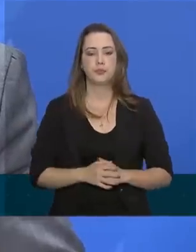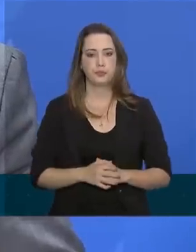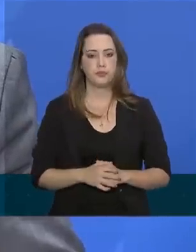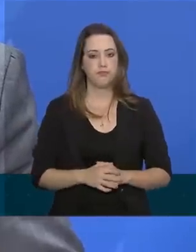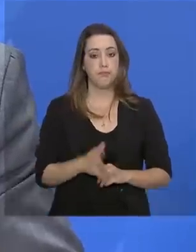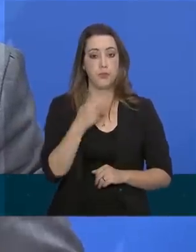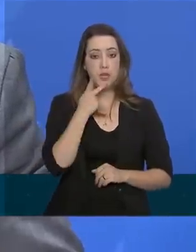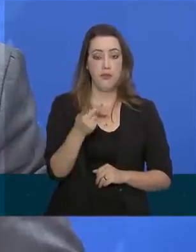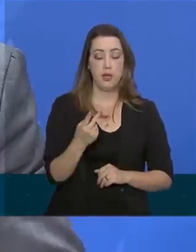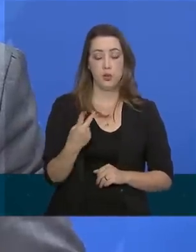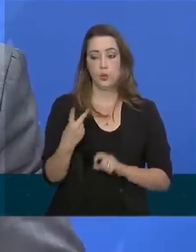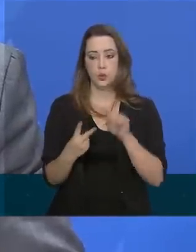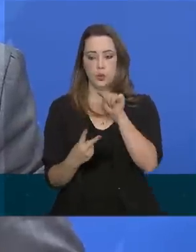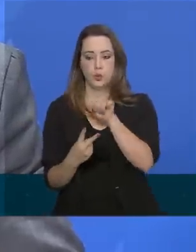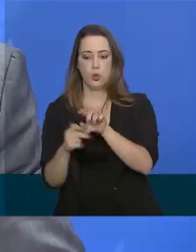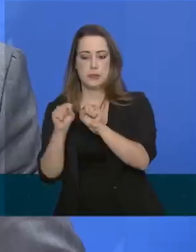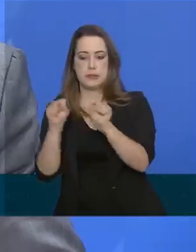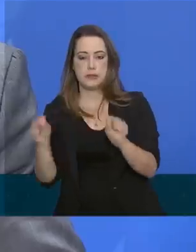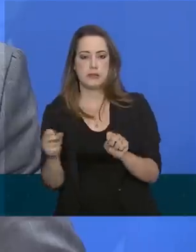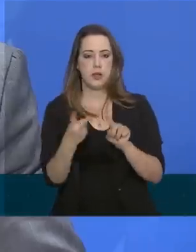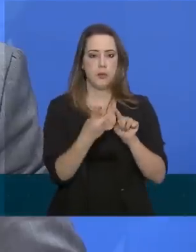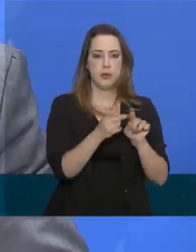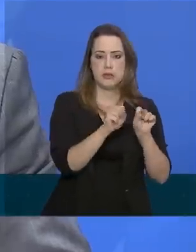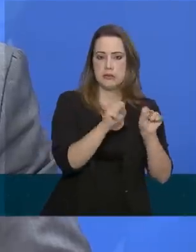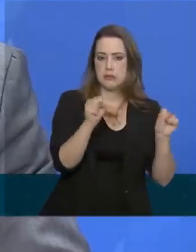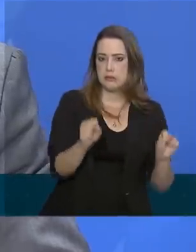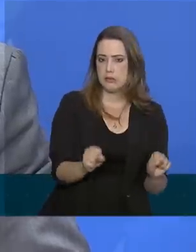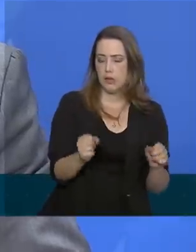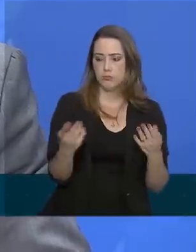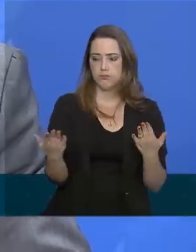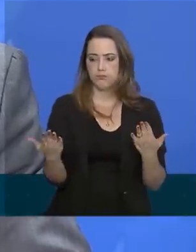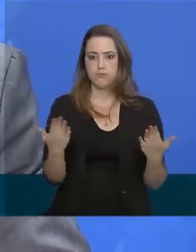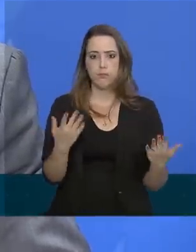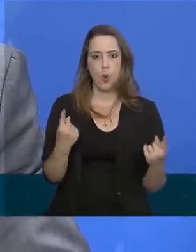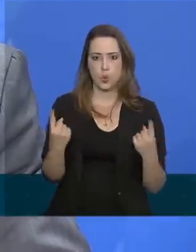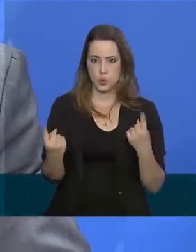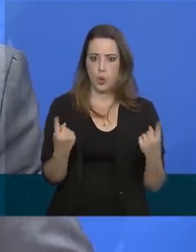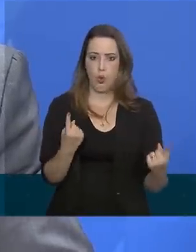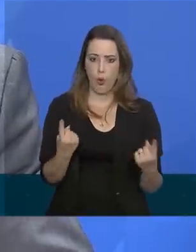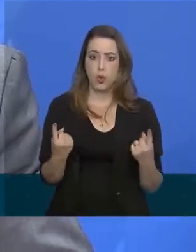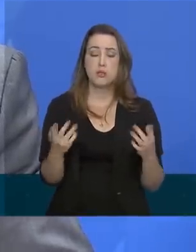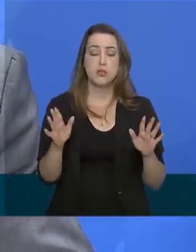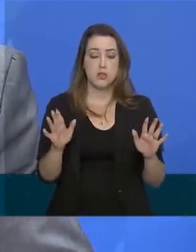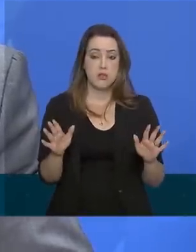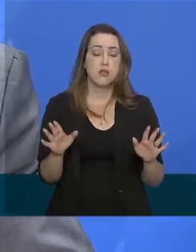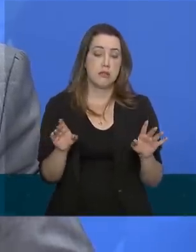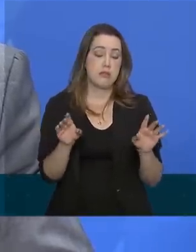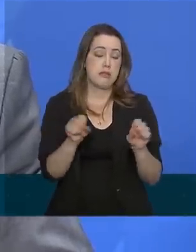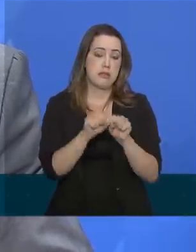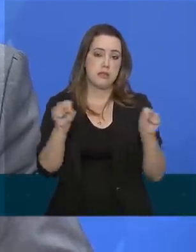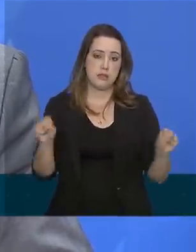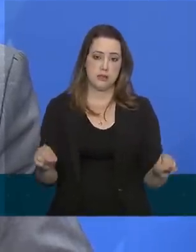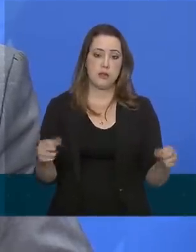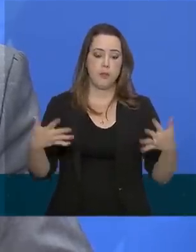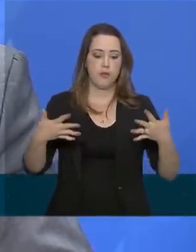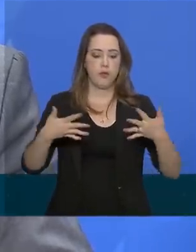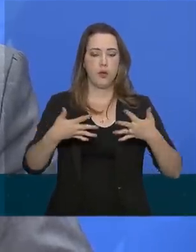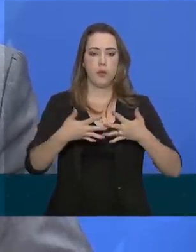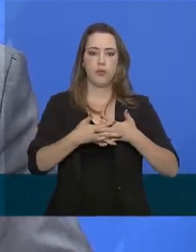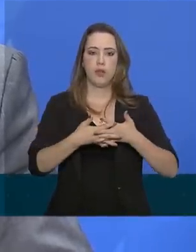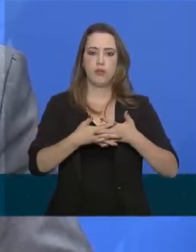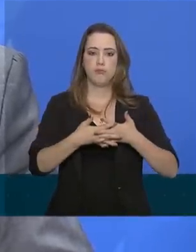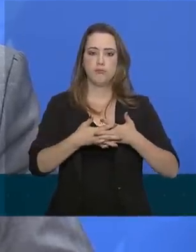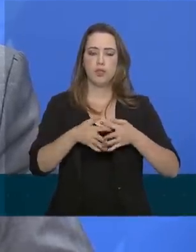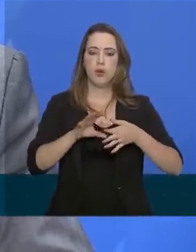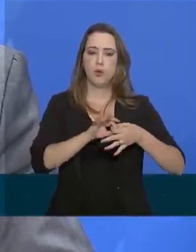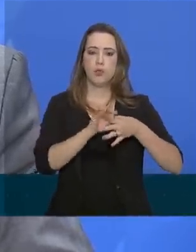convivência entre o sistema prodes de terra class eles funcionam devem funcionar de maneira harmônica porque têm objetivos